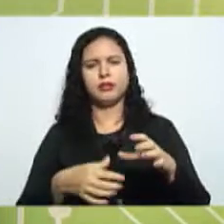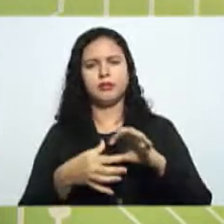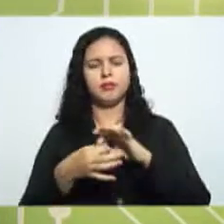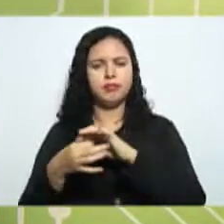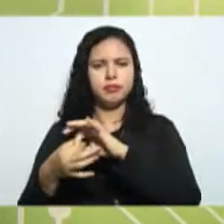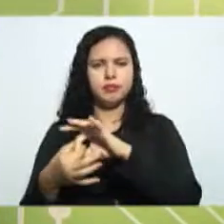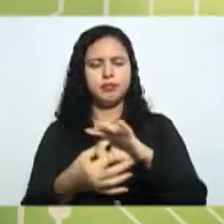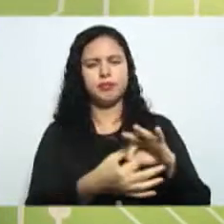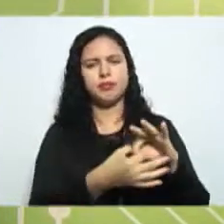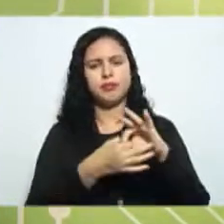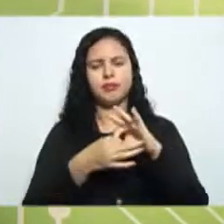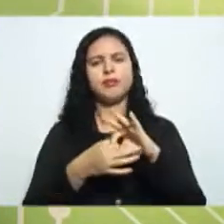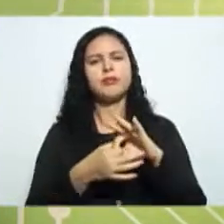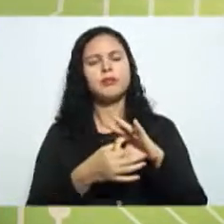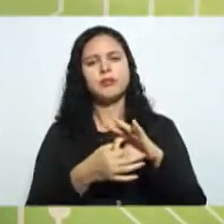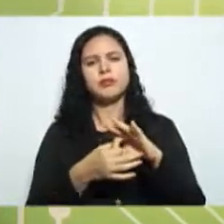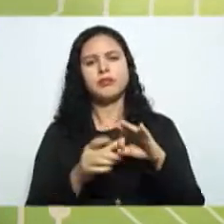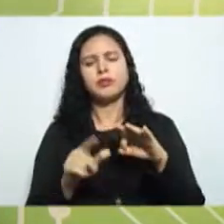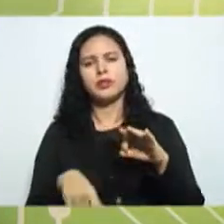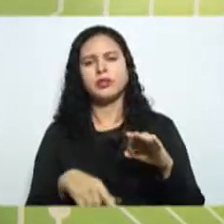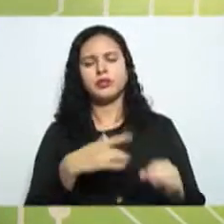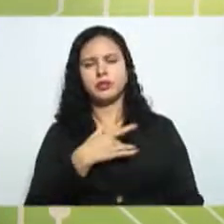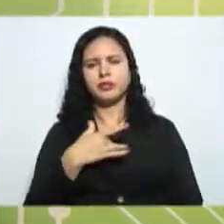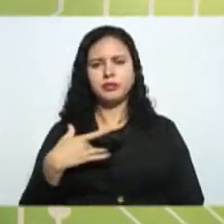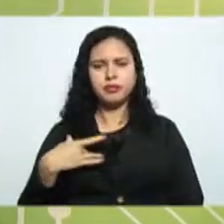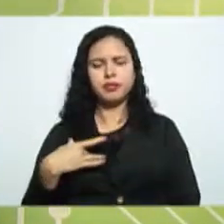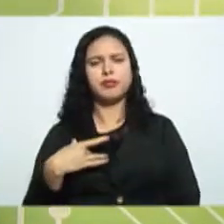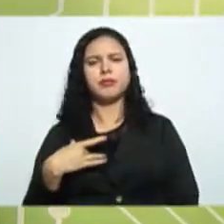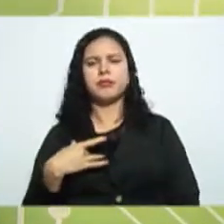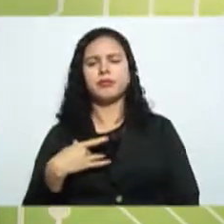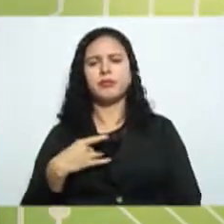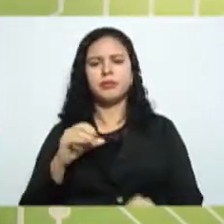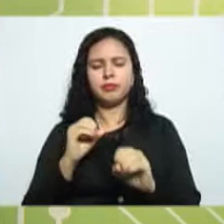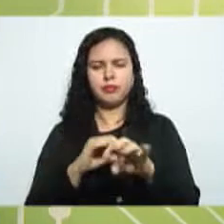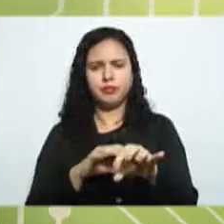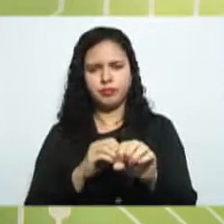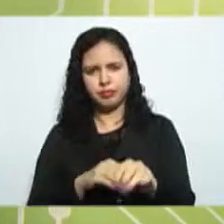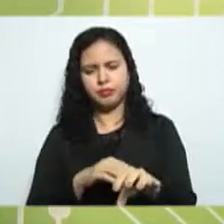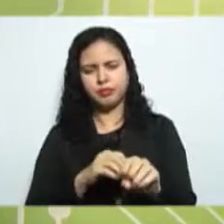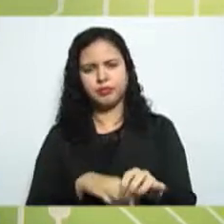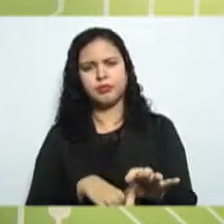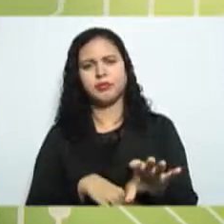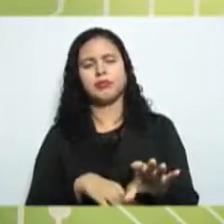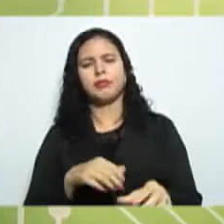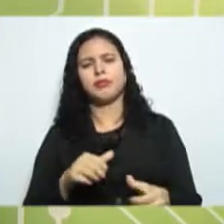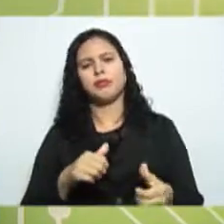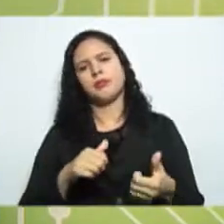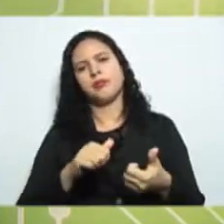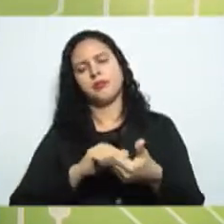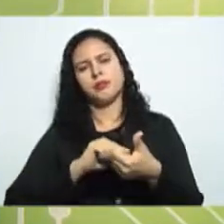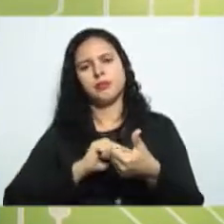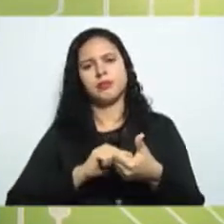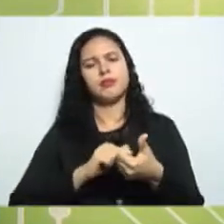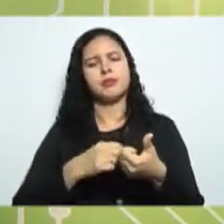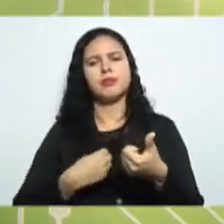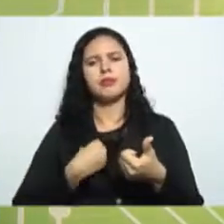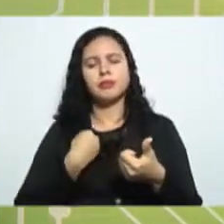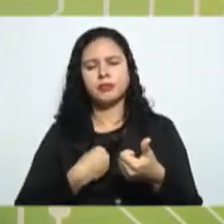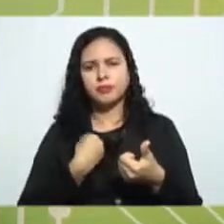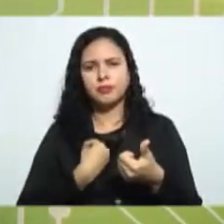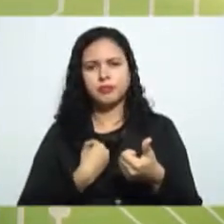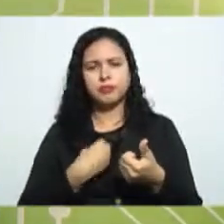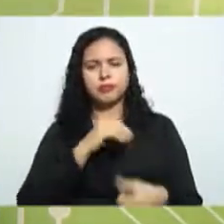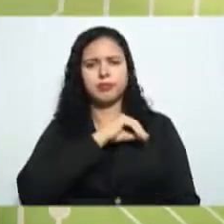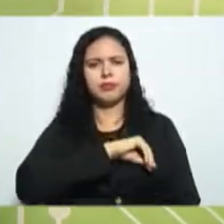melhoro o saneamento, eu melhoro saúde de um modo geral, eu melhoro a educação, eu melhoro a expectativa de vida e renda. Todas